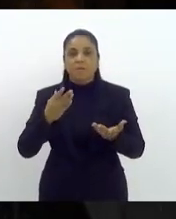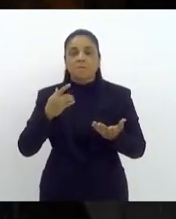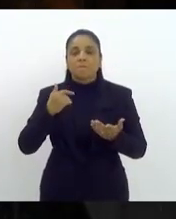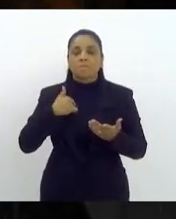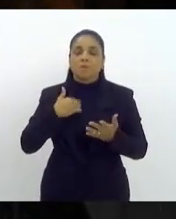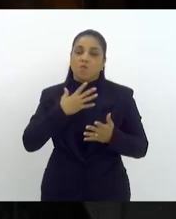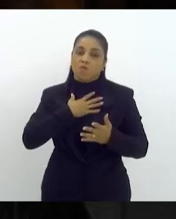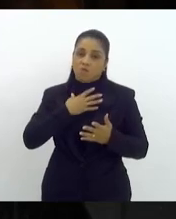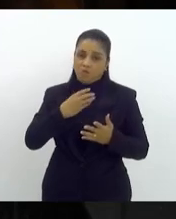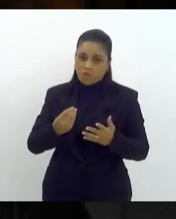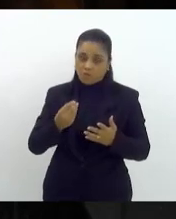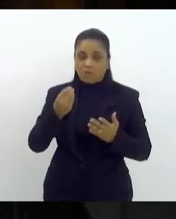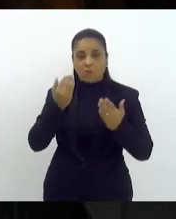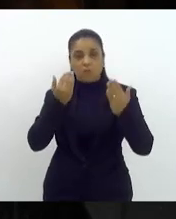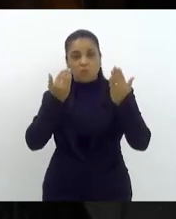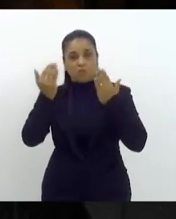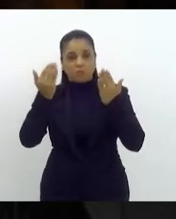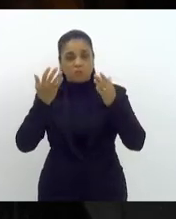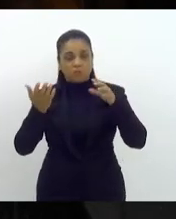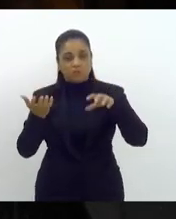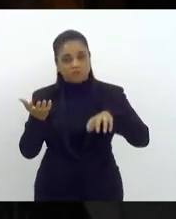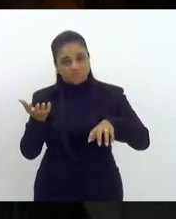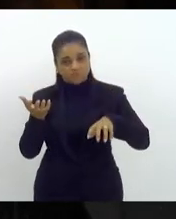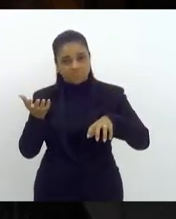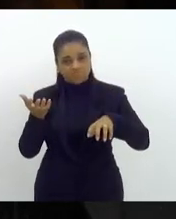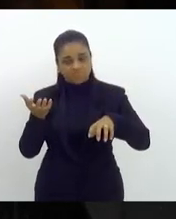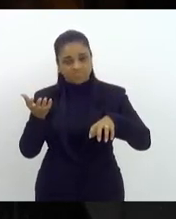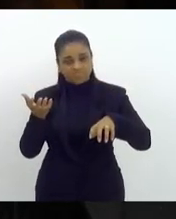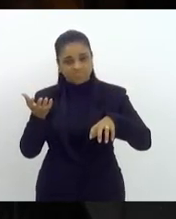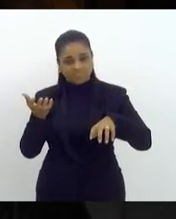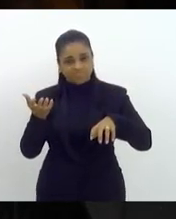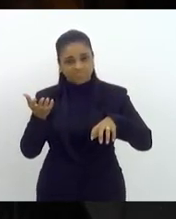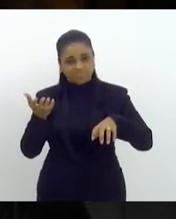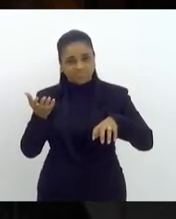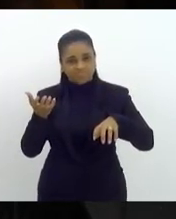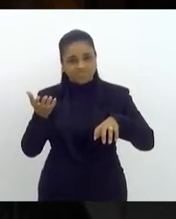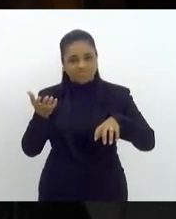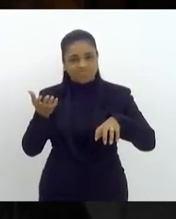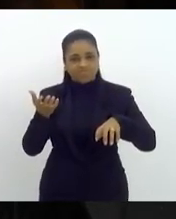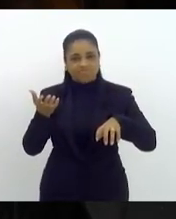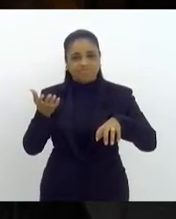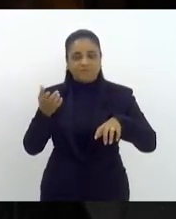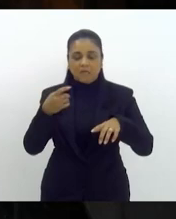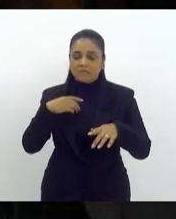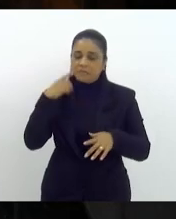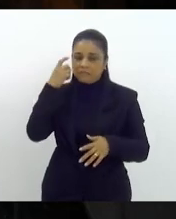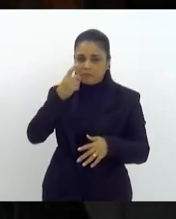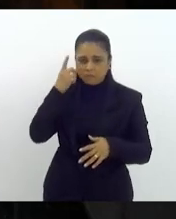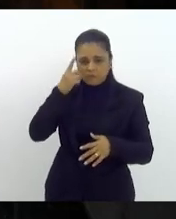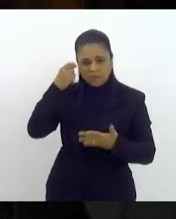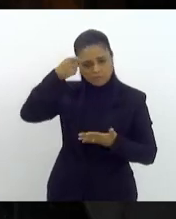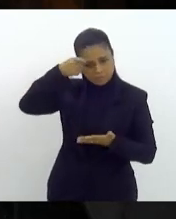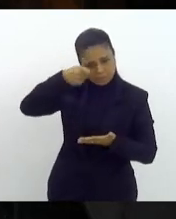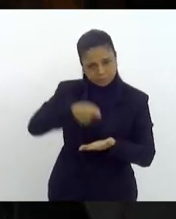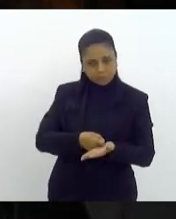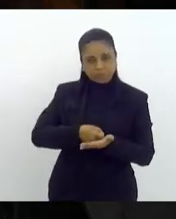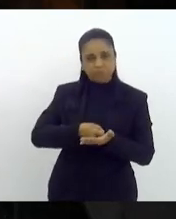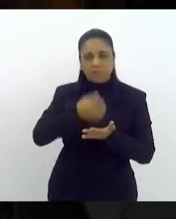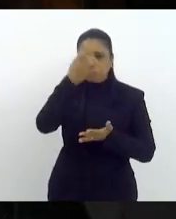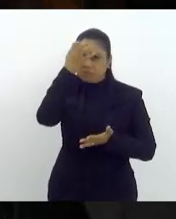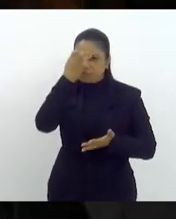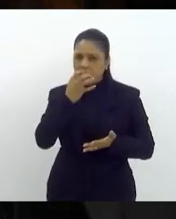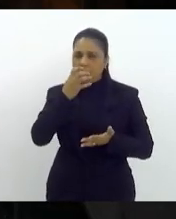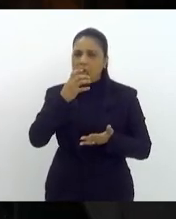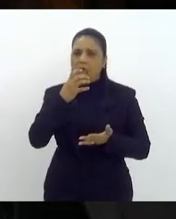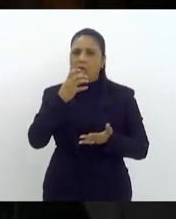Nacional é um deputado compatível sério um bom